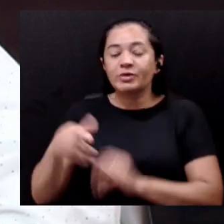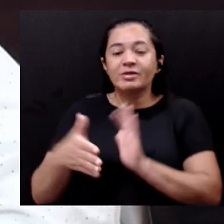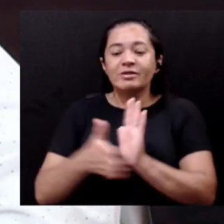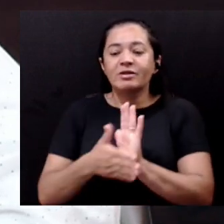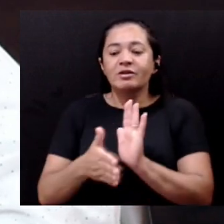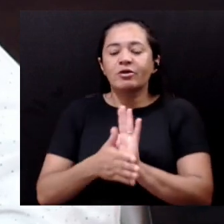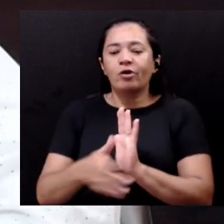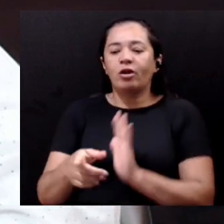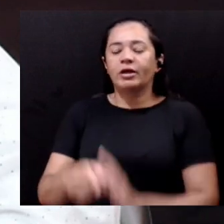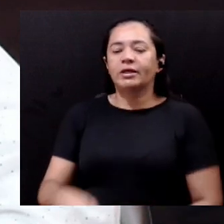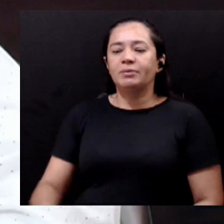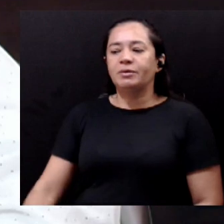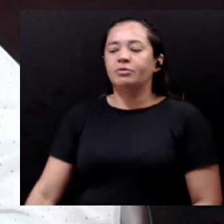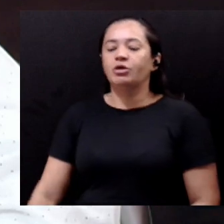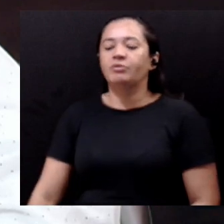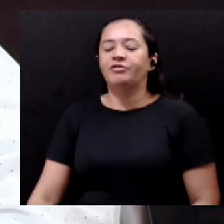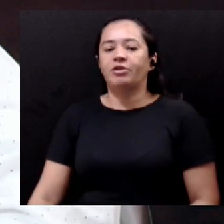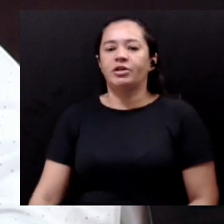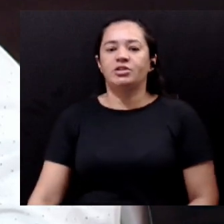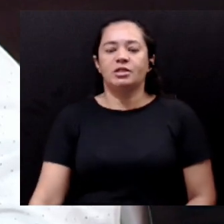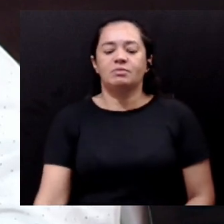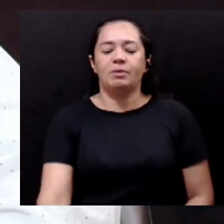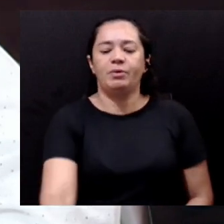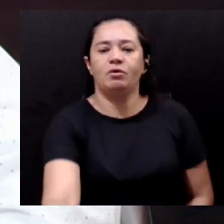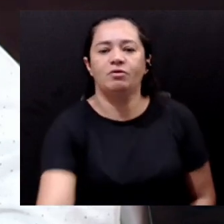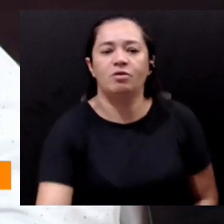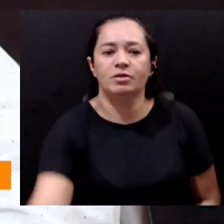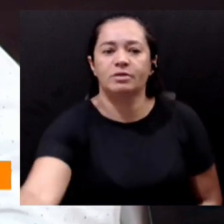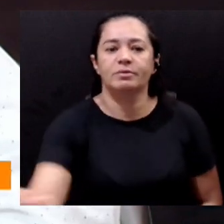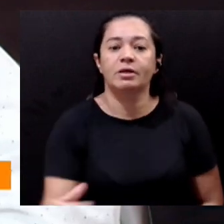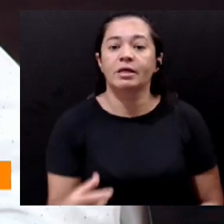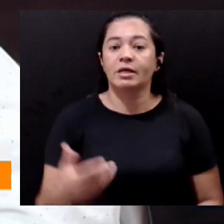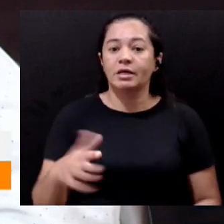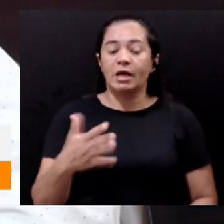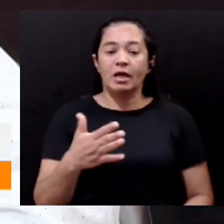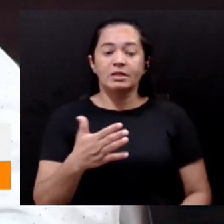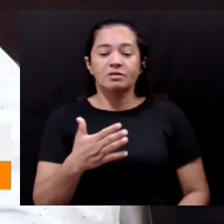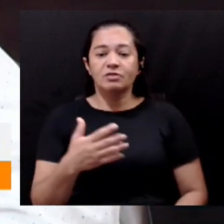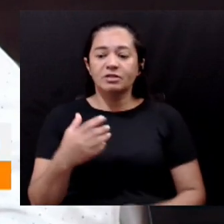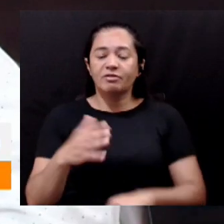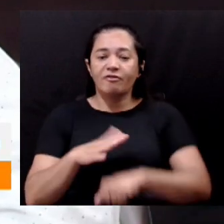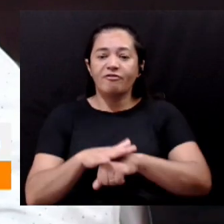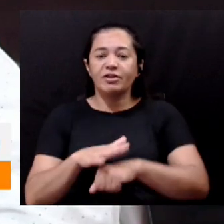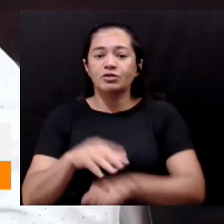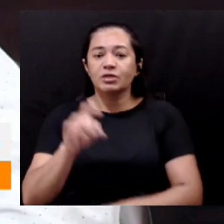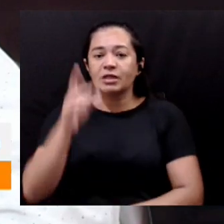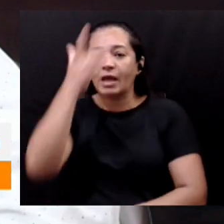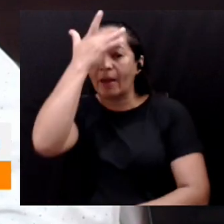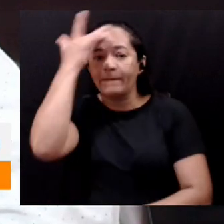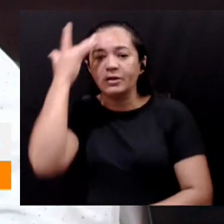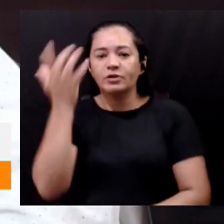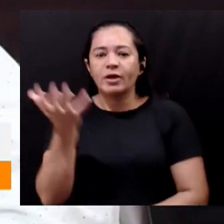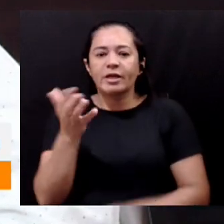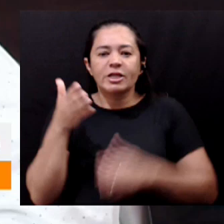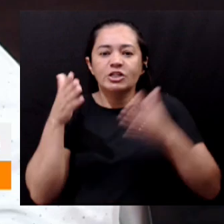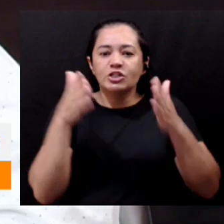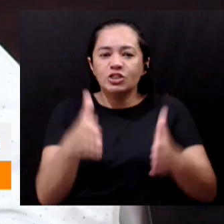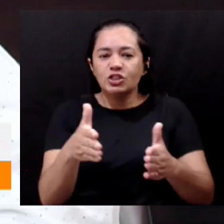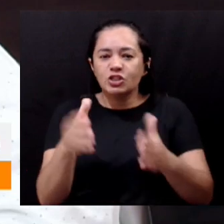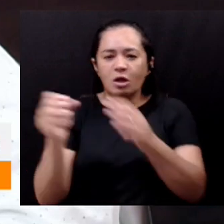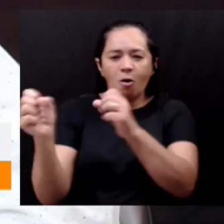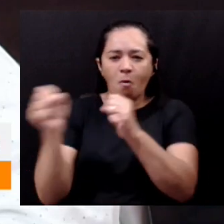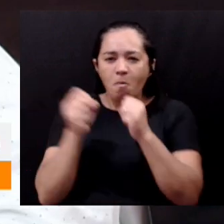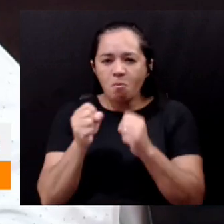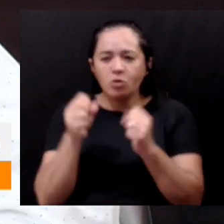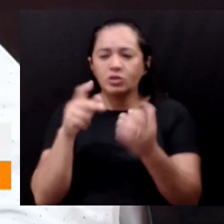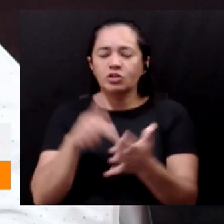isso seja, o motor, né, aquilo que faz com que o sujeito queira chegar ao poder de fato, né. O